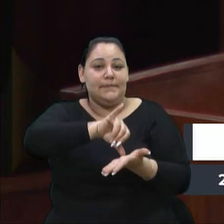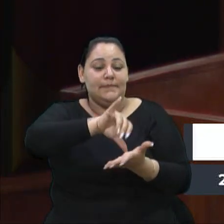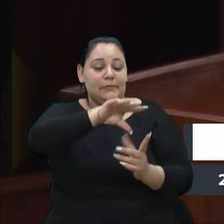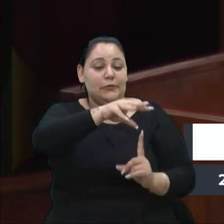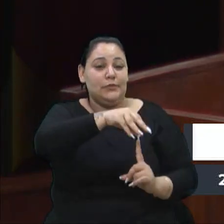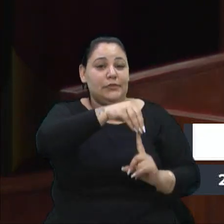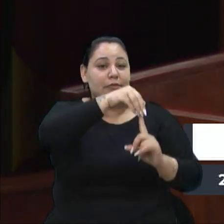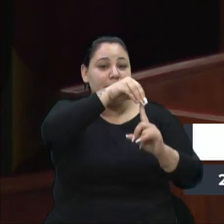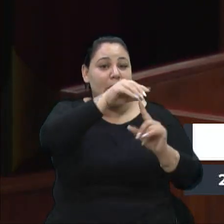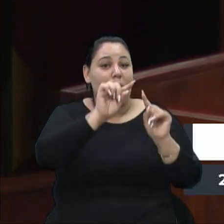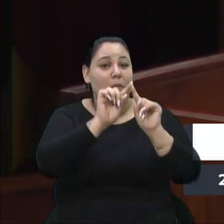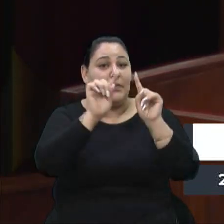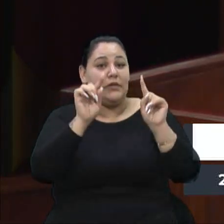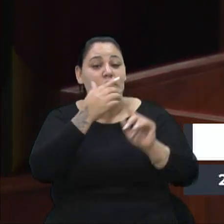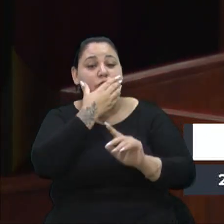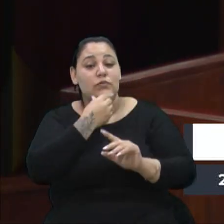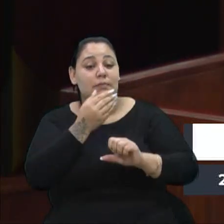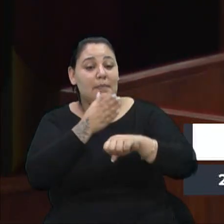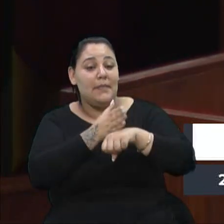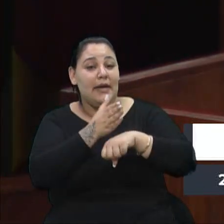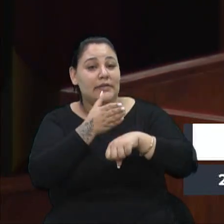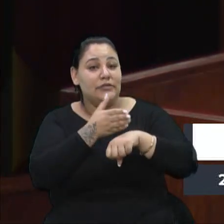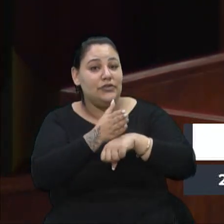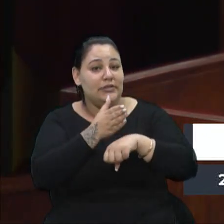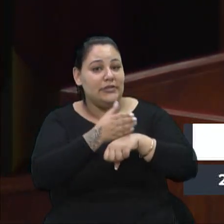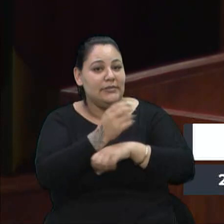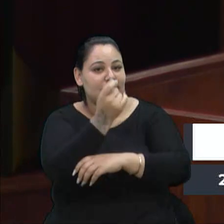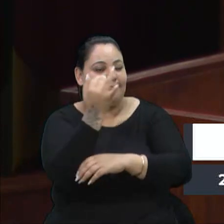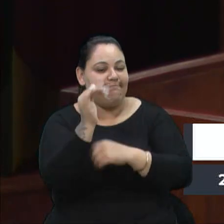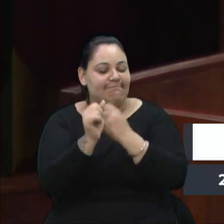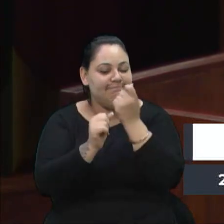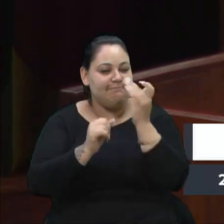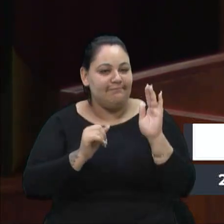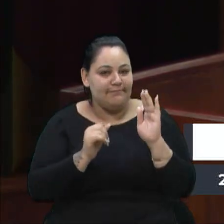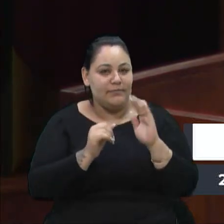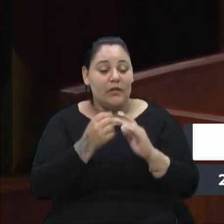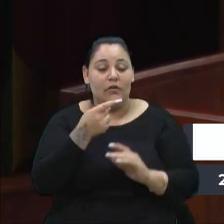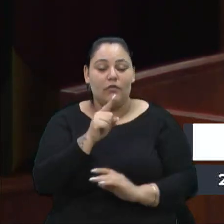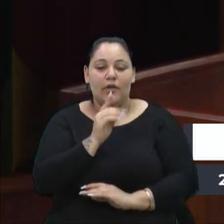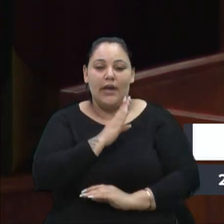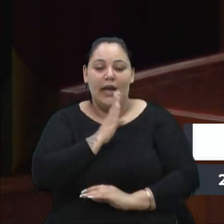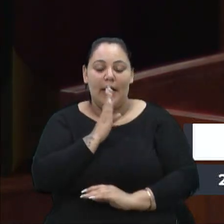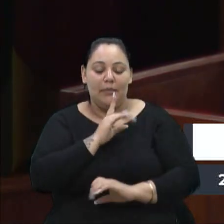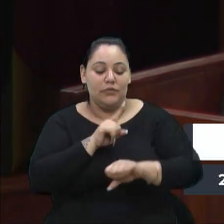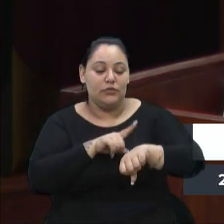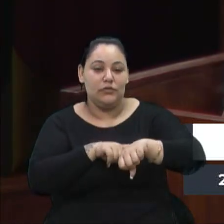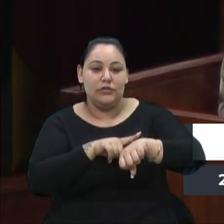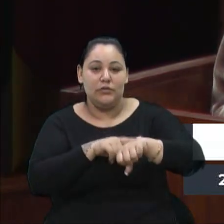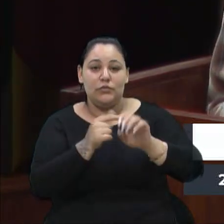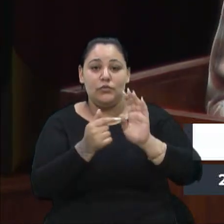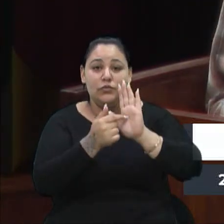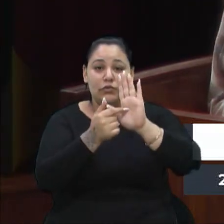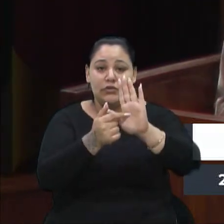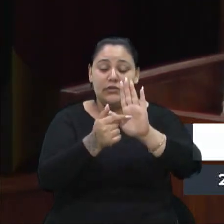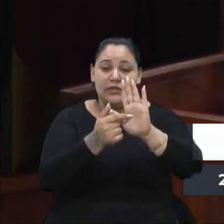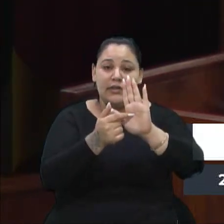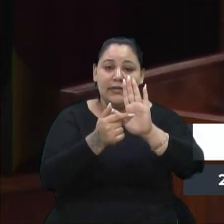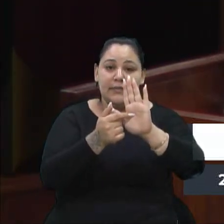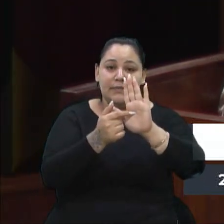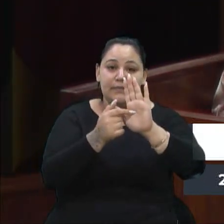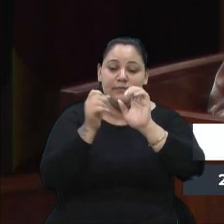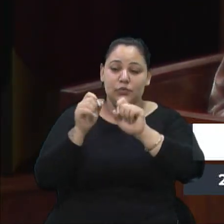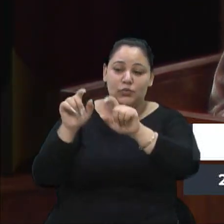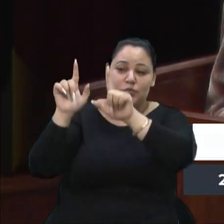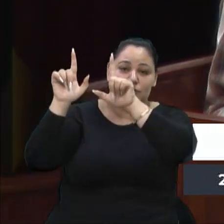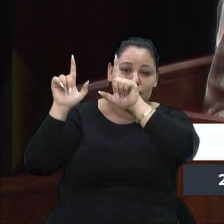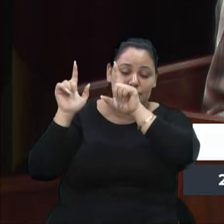parte integrante e dependente da natureza. Eu vou rapidamente, por causa do tempo, passar o slide, e eu queria já dar